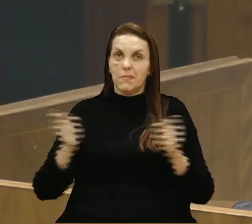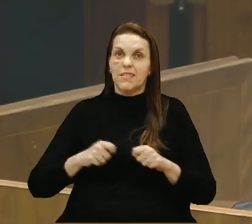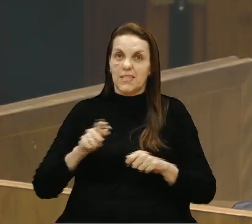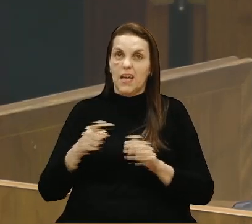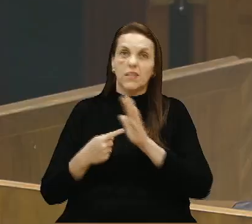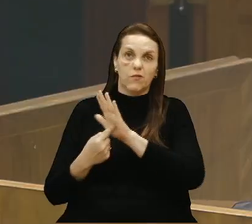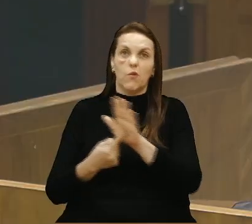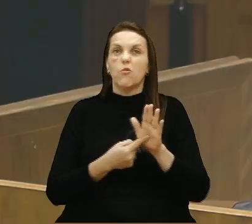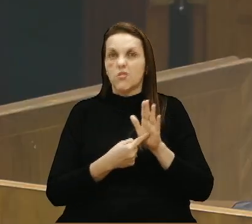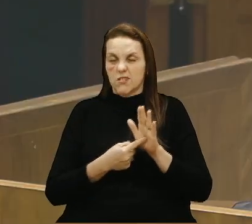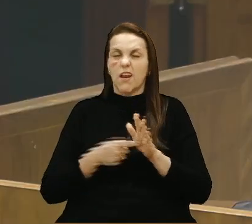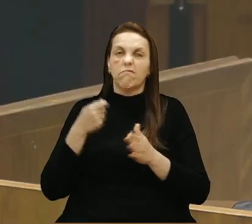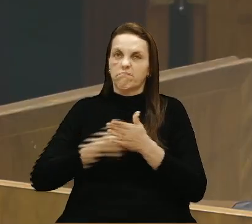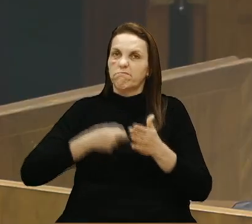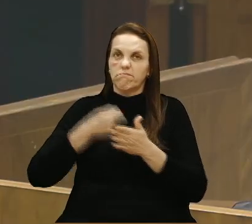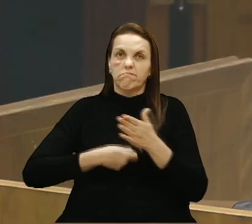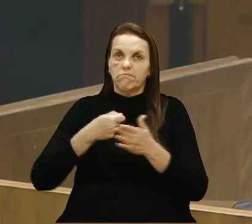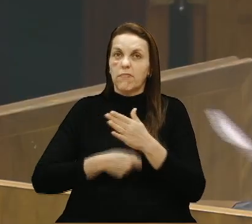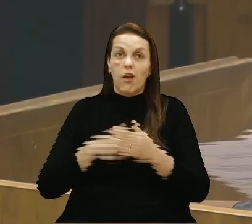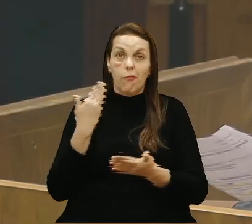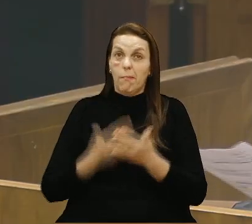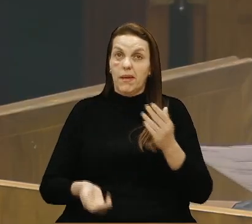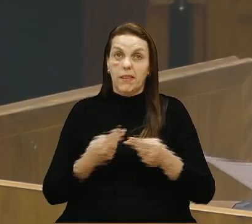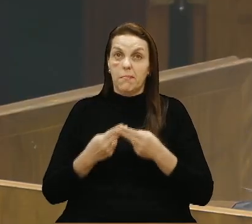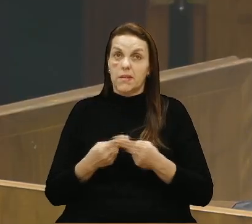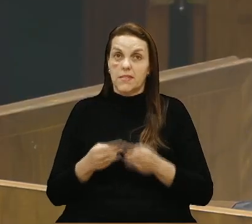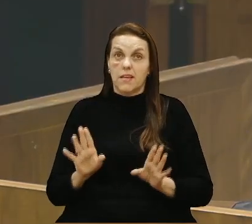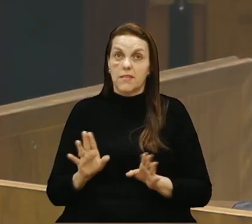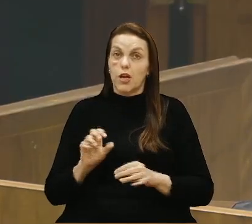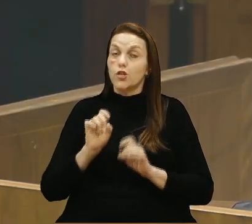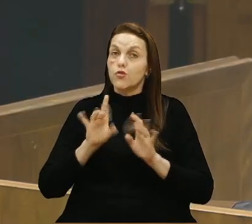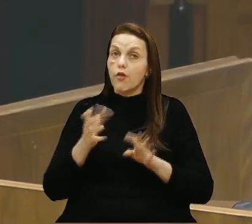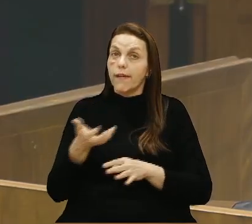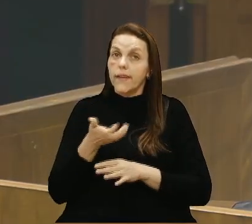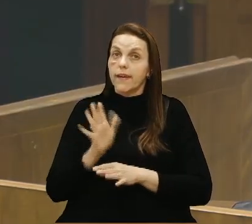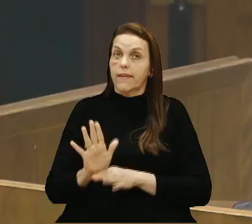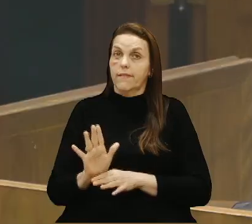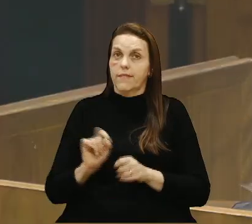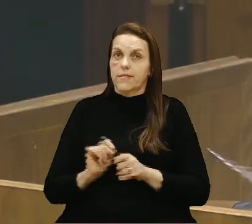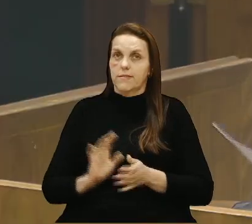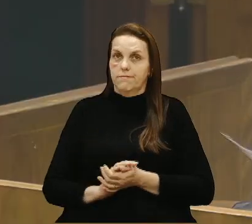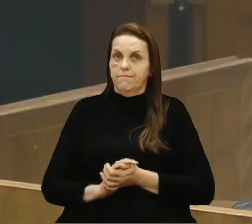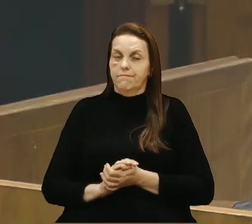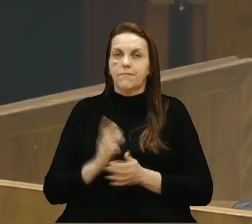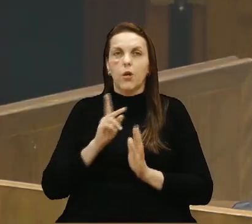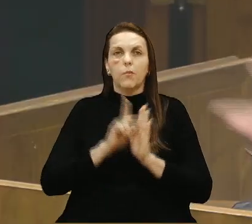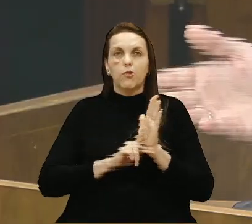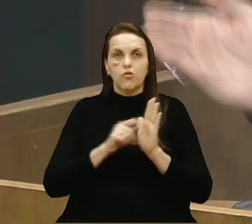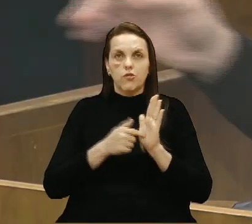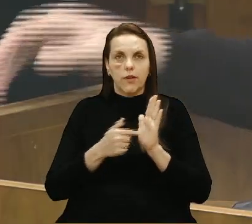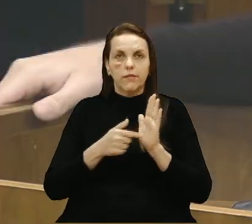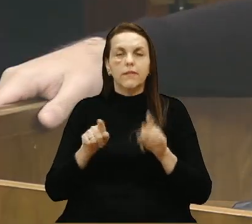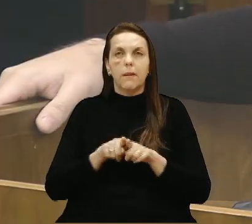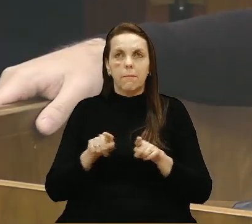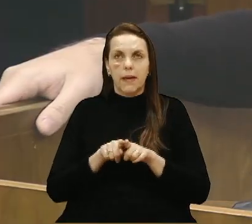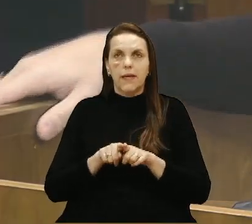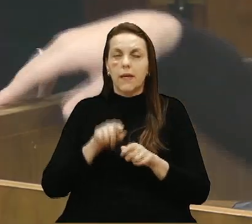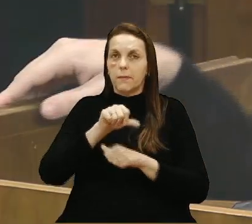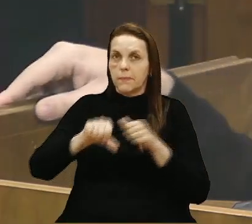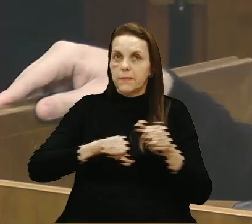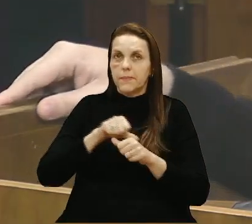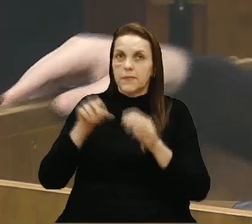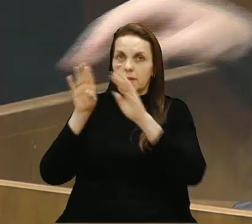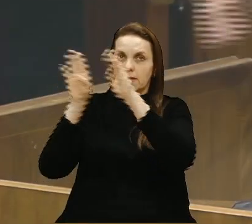vou começar a bater mais, e aí eu vou perder a paciência, porque basta querer. E aqui eu tenho um outro projeto que eu trago aqui também, que altera algumas coisas do